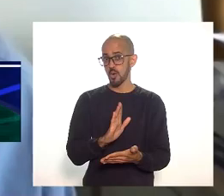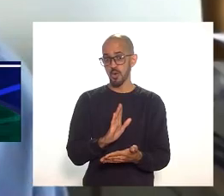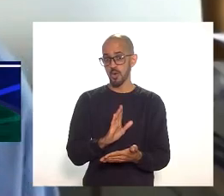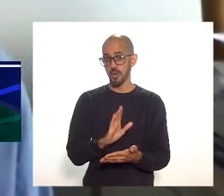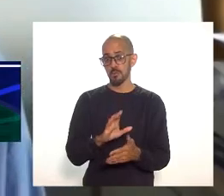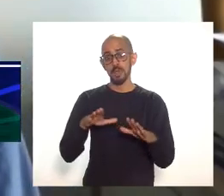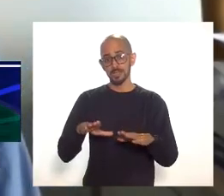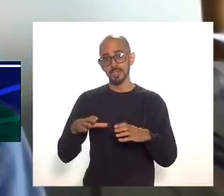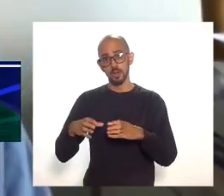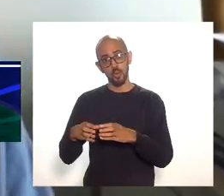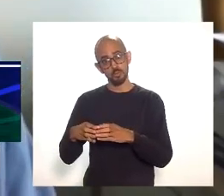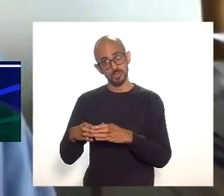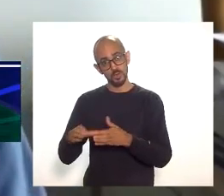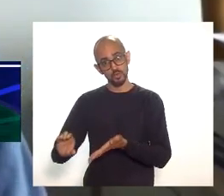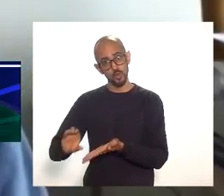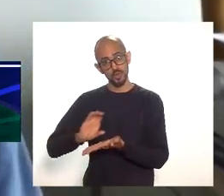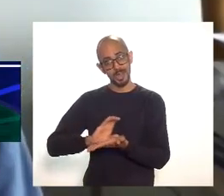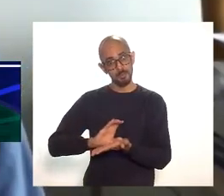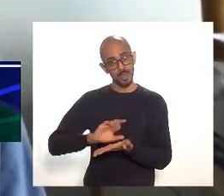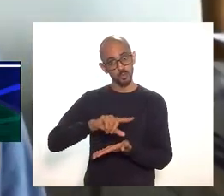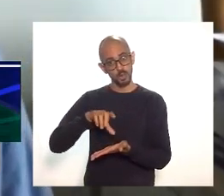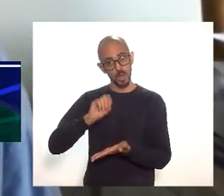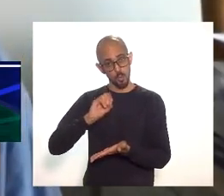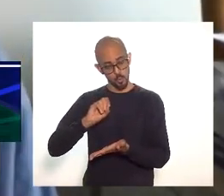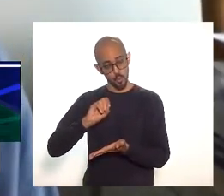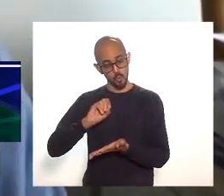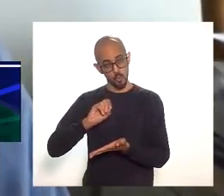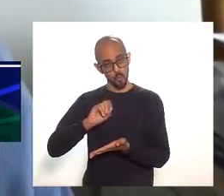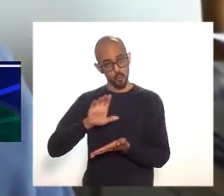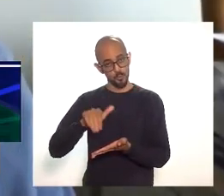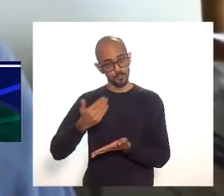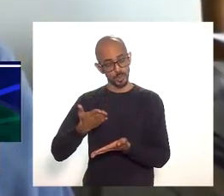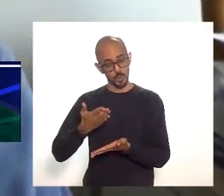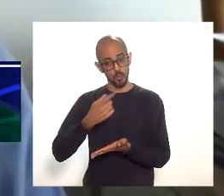não. O que deseja